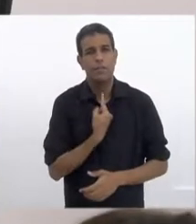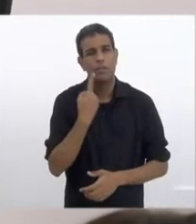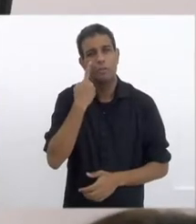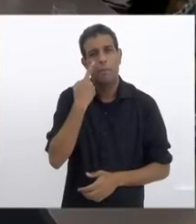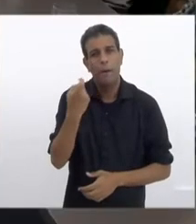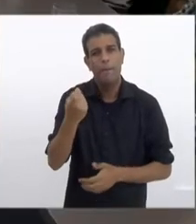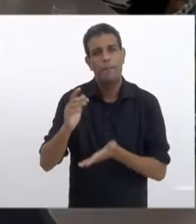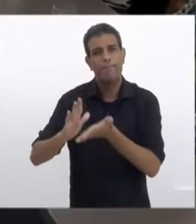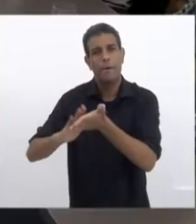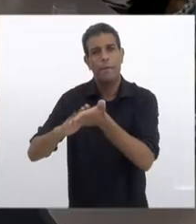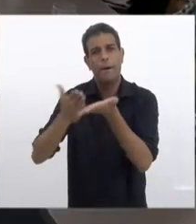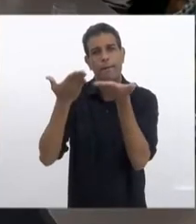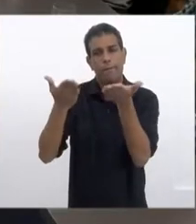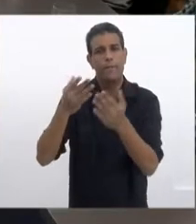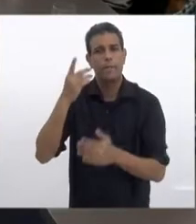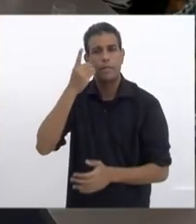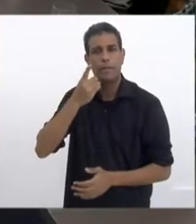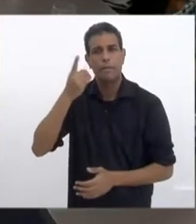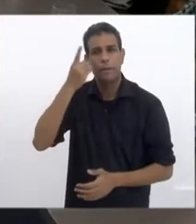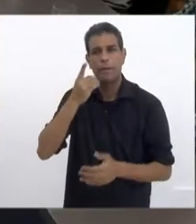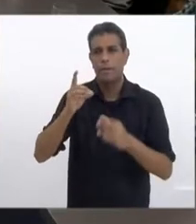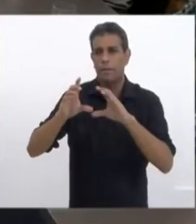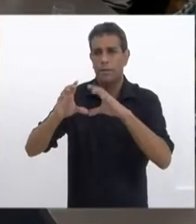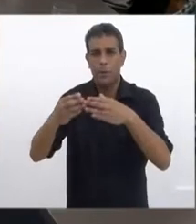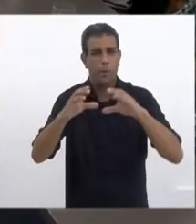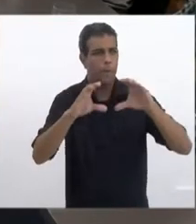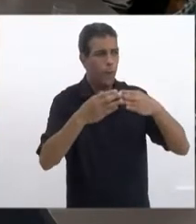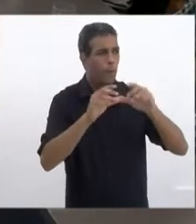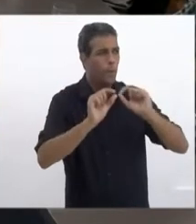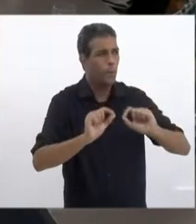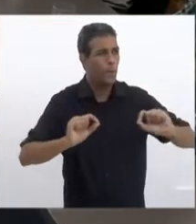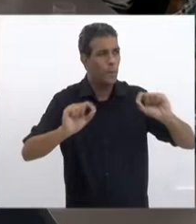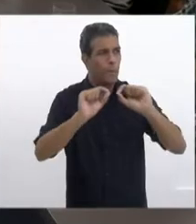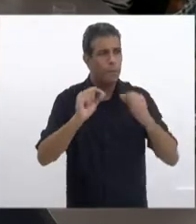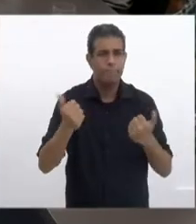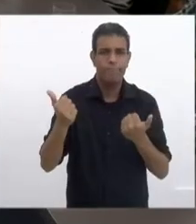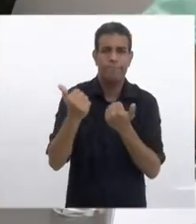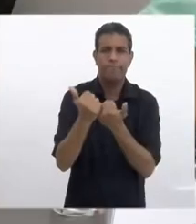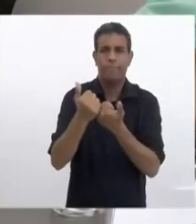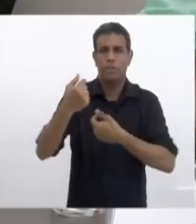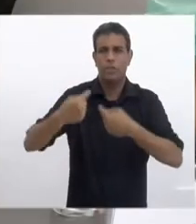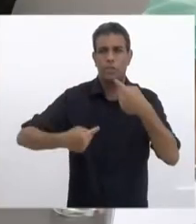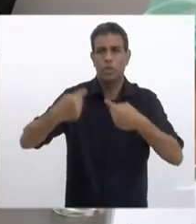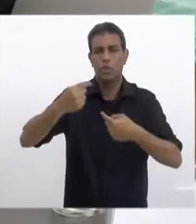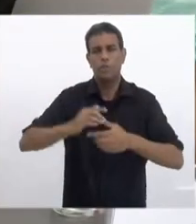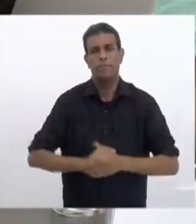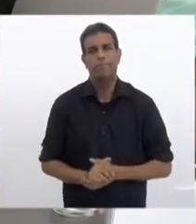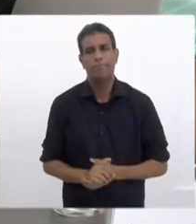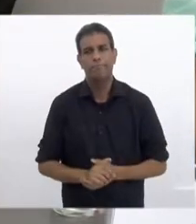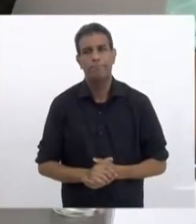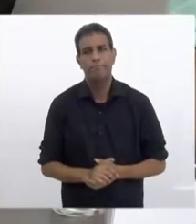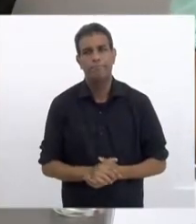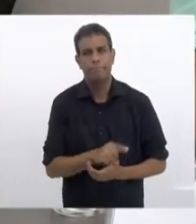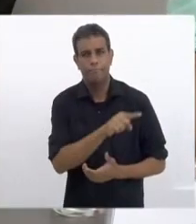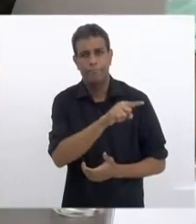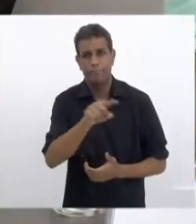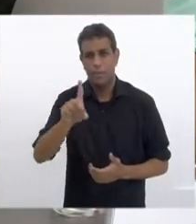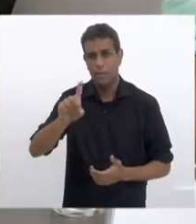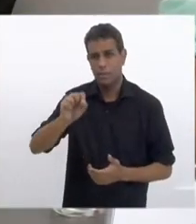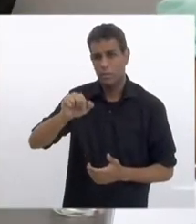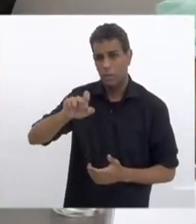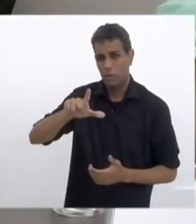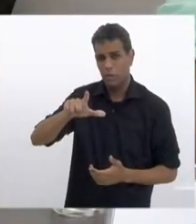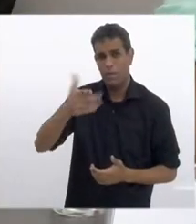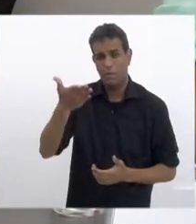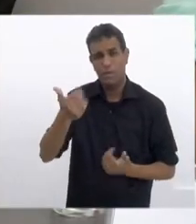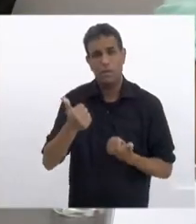dando parabéns aqui para o deputado e para esse grupo a implicação nessa discussão. E aí eu acho que o Daniel Elia, que